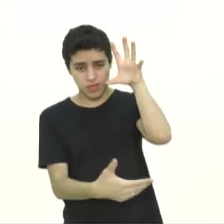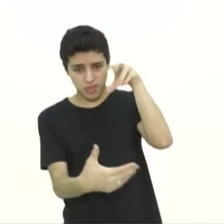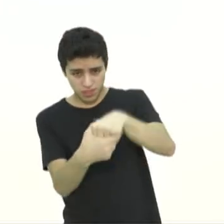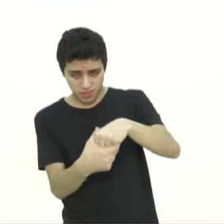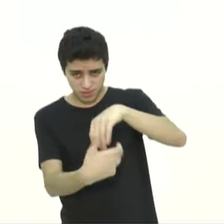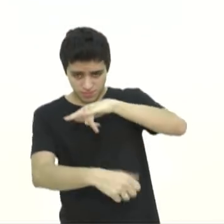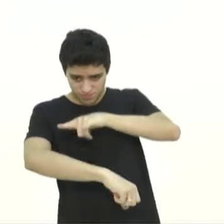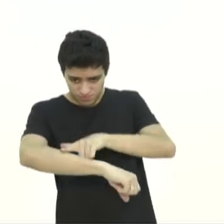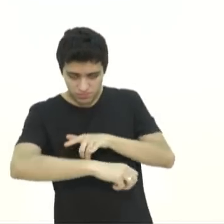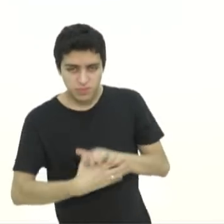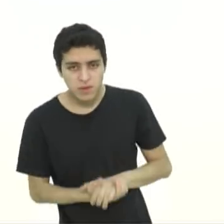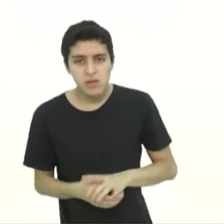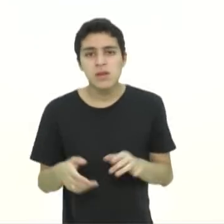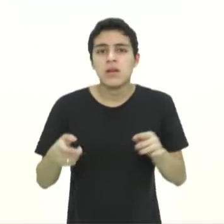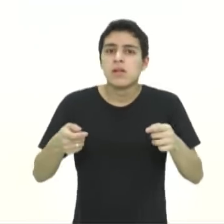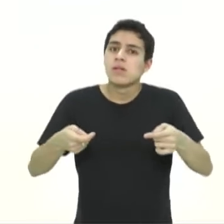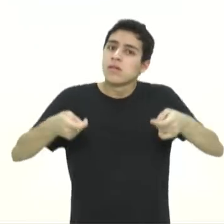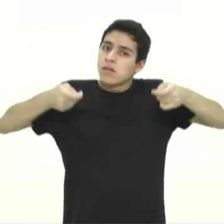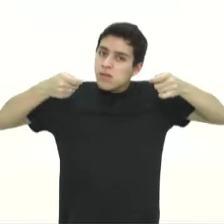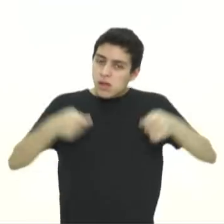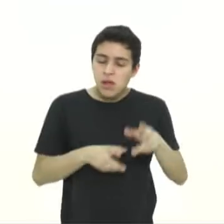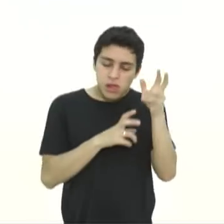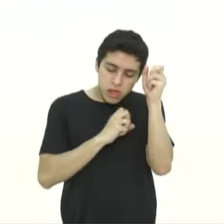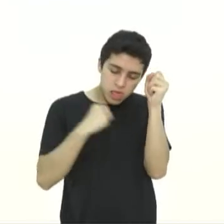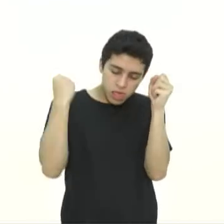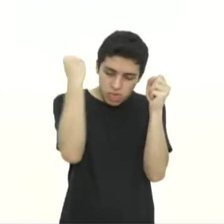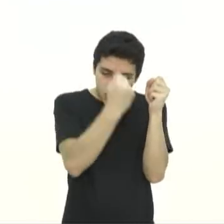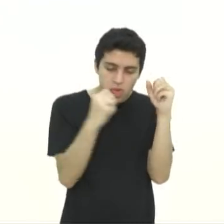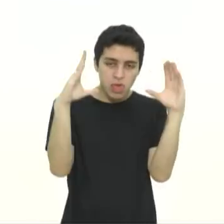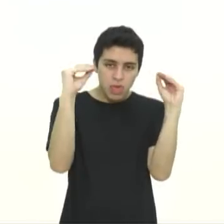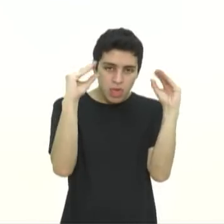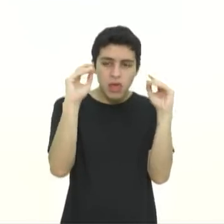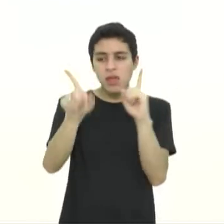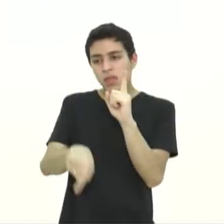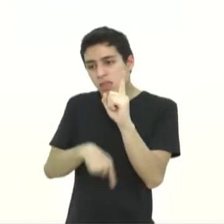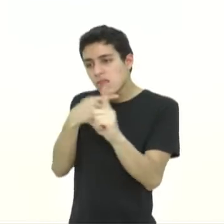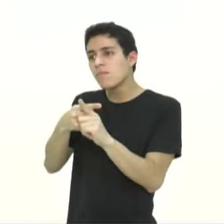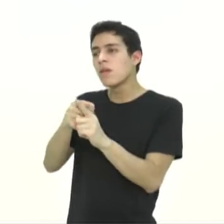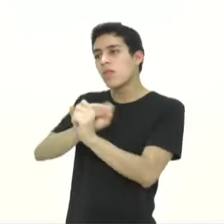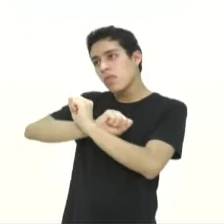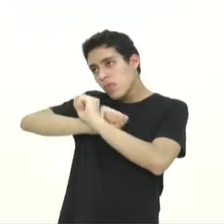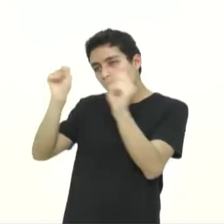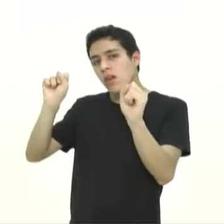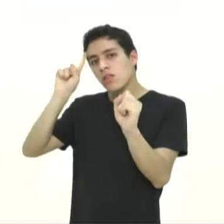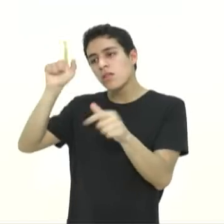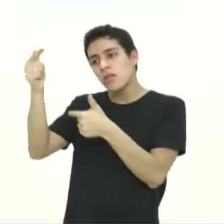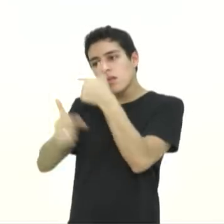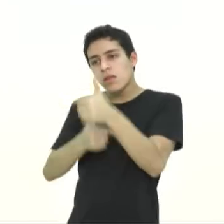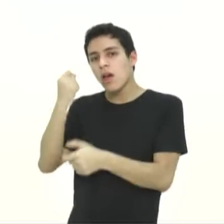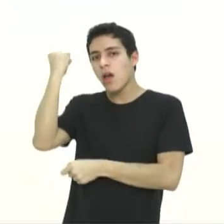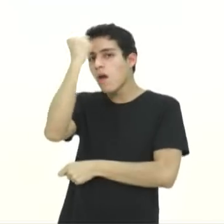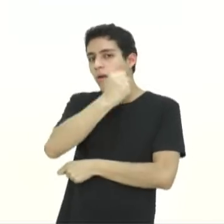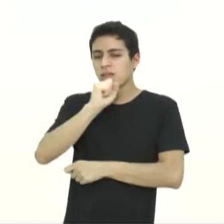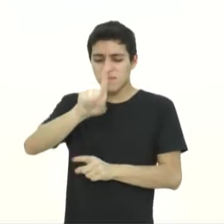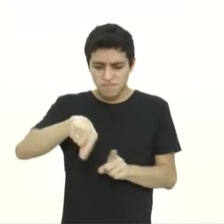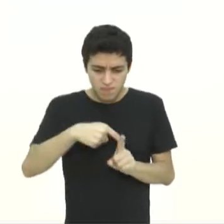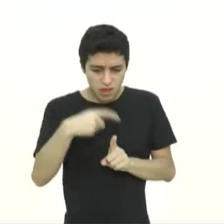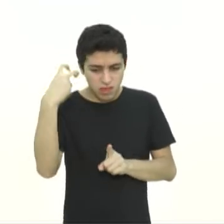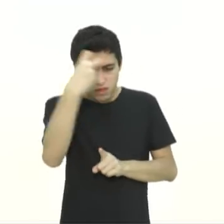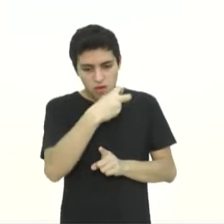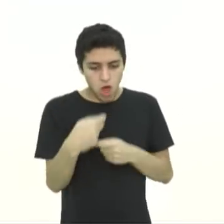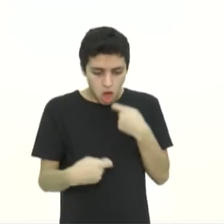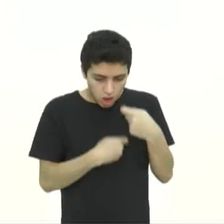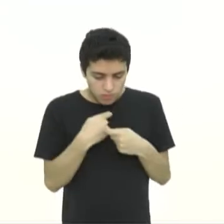que se dormir 8 horas por noite e trabalhar outras 8 por dia, mais as 5 comendo são